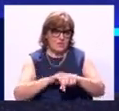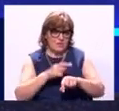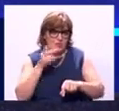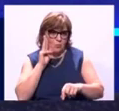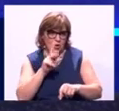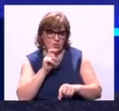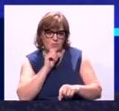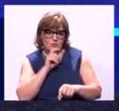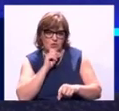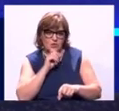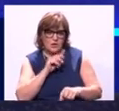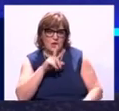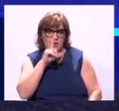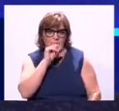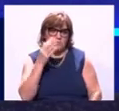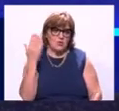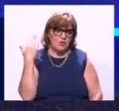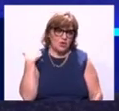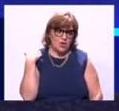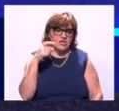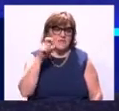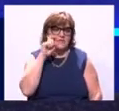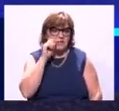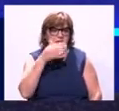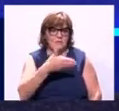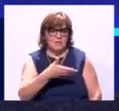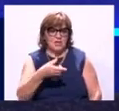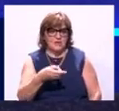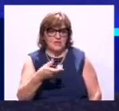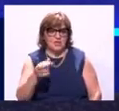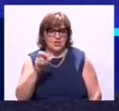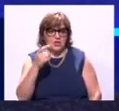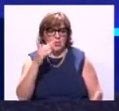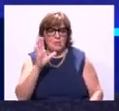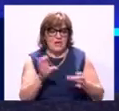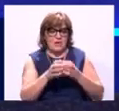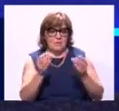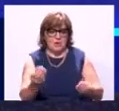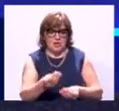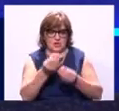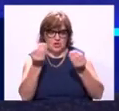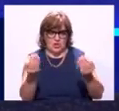mostrar isso, Jorge Nuno Pinto Costa defendia em 1982 uma equipa